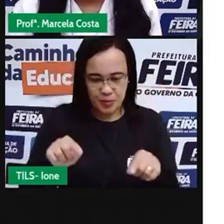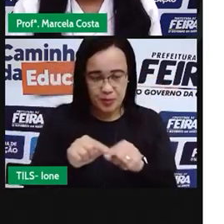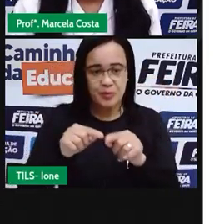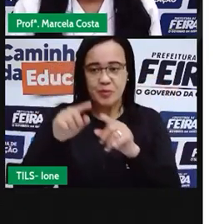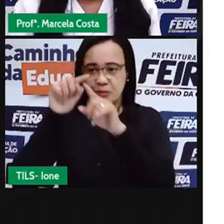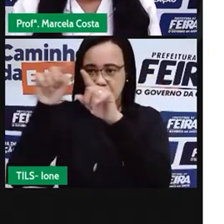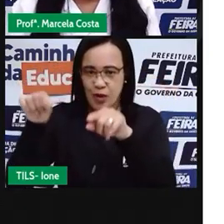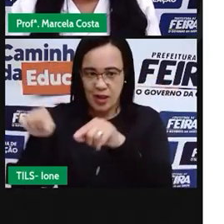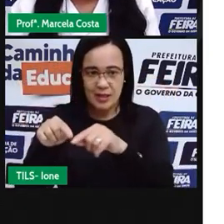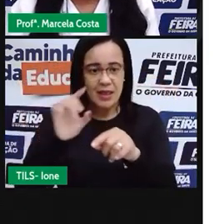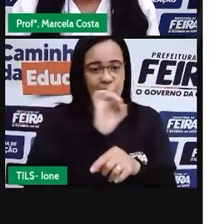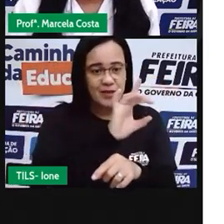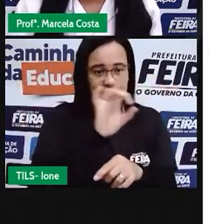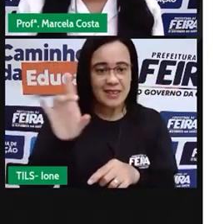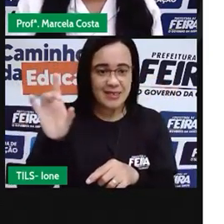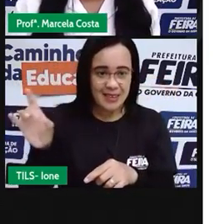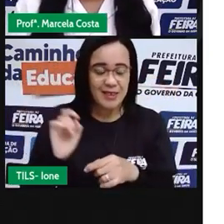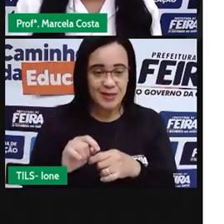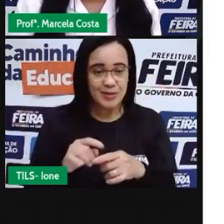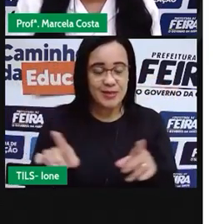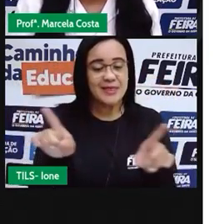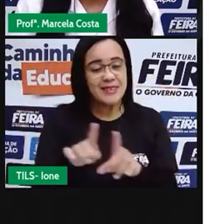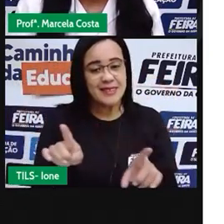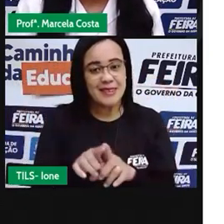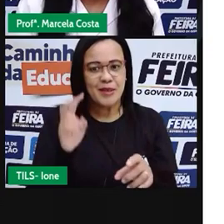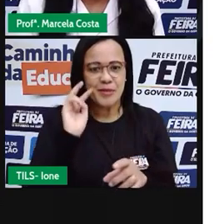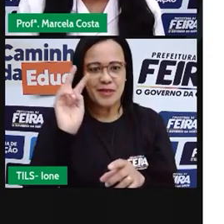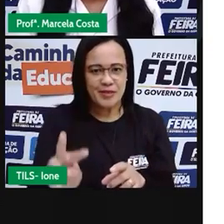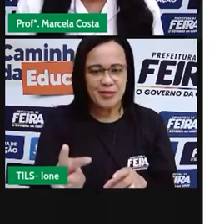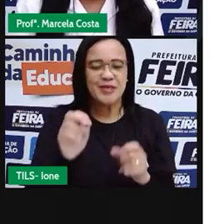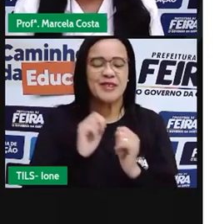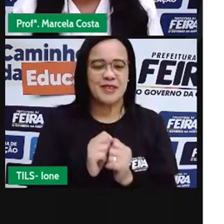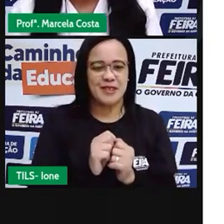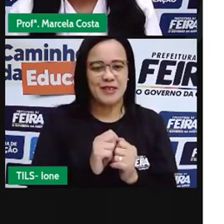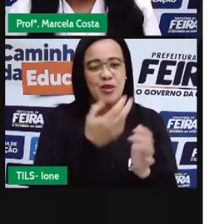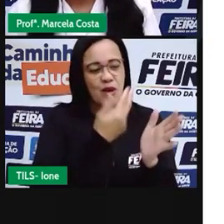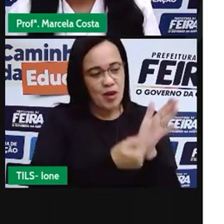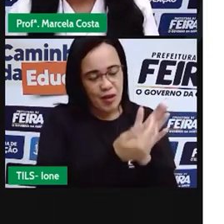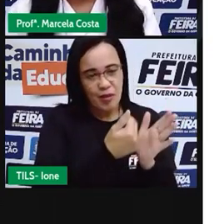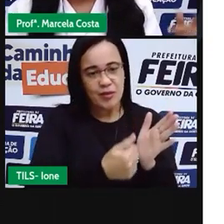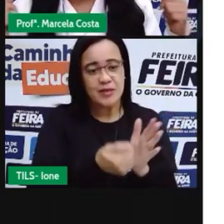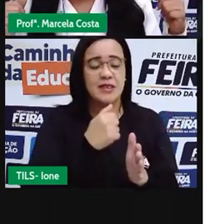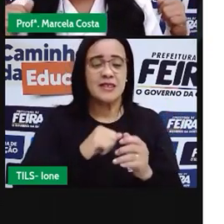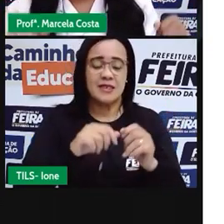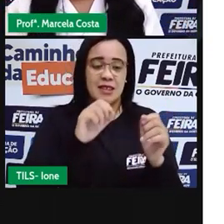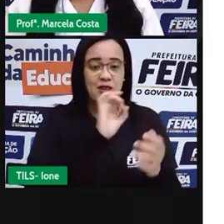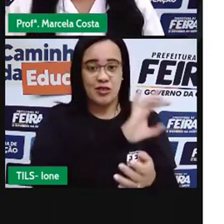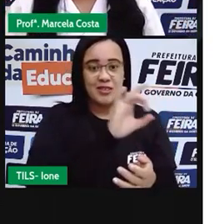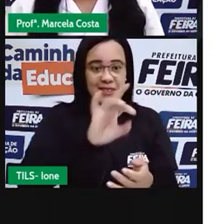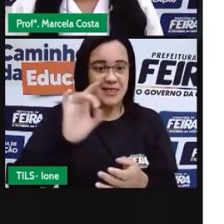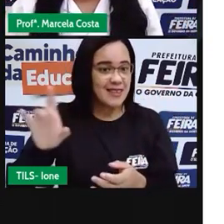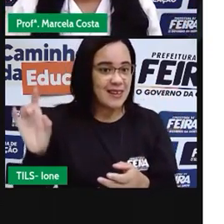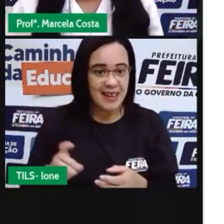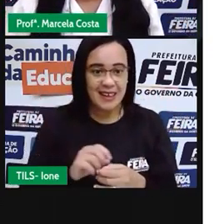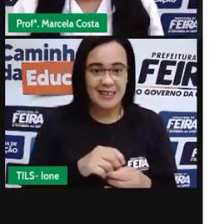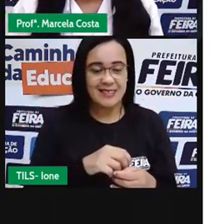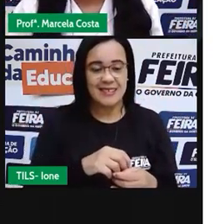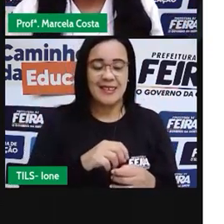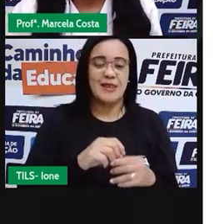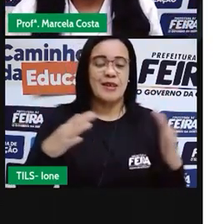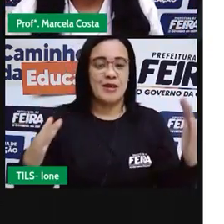sobre a forma dos objetos, sobre as figuras planas que a gente consegue observar